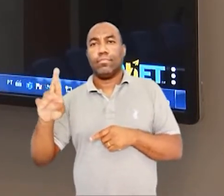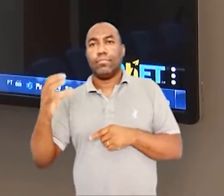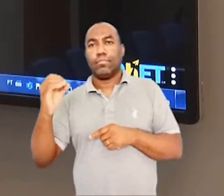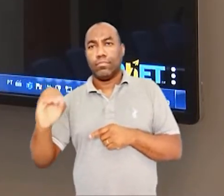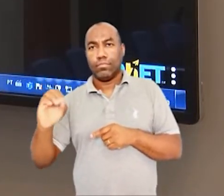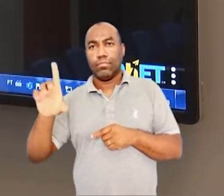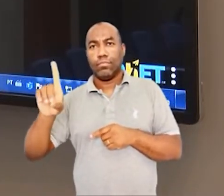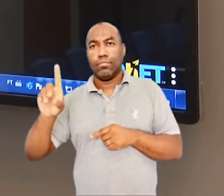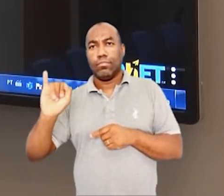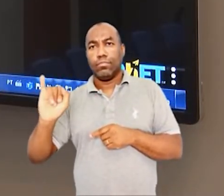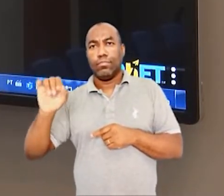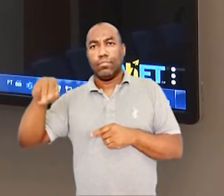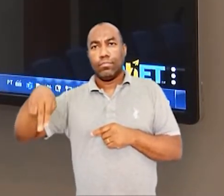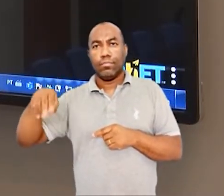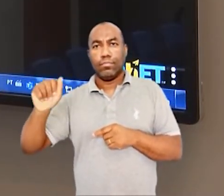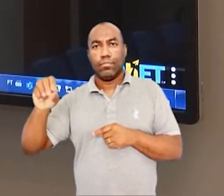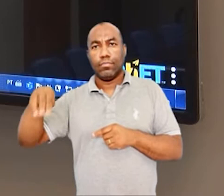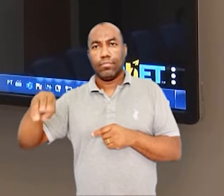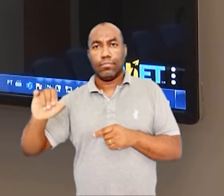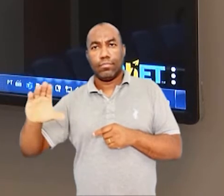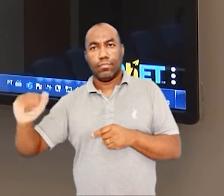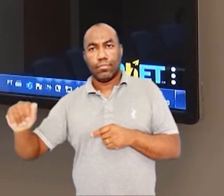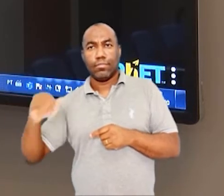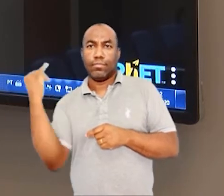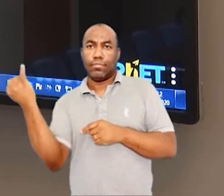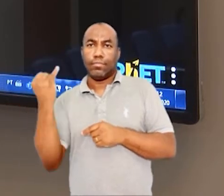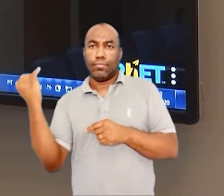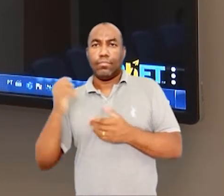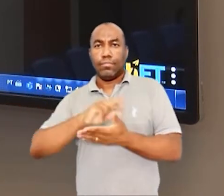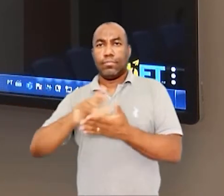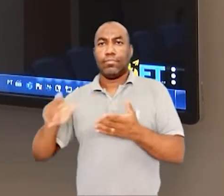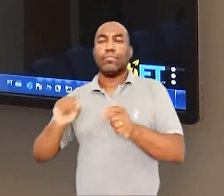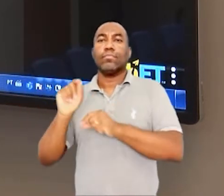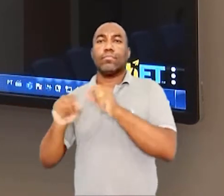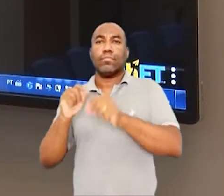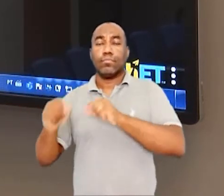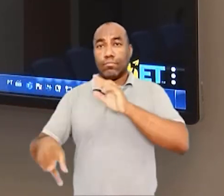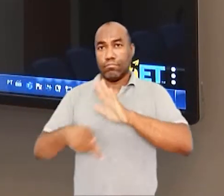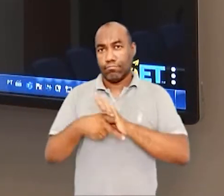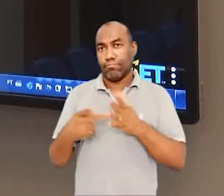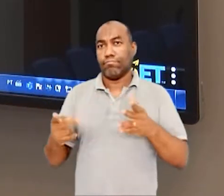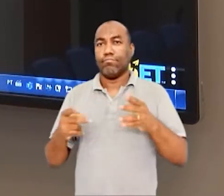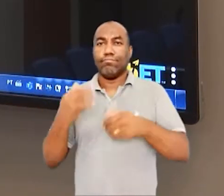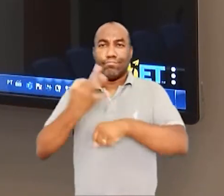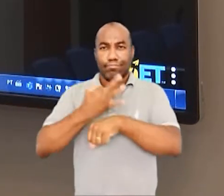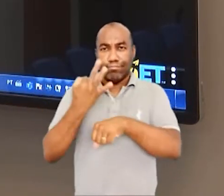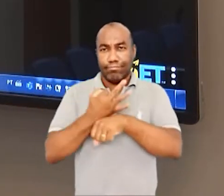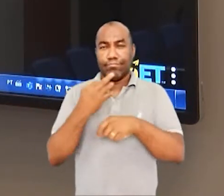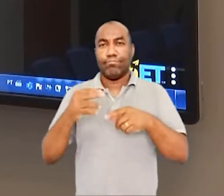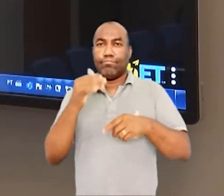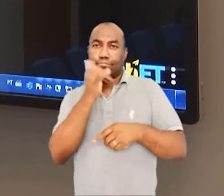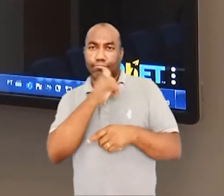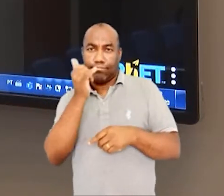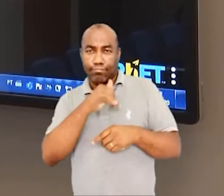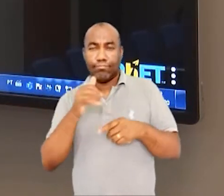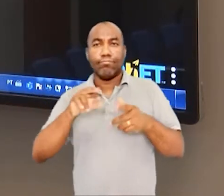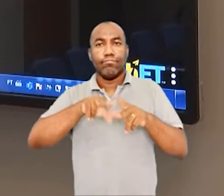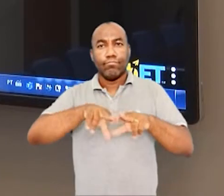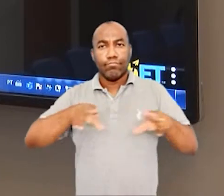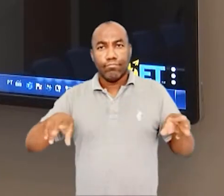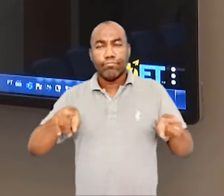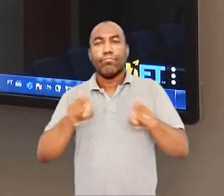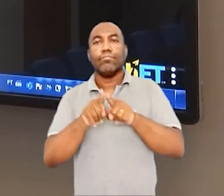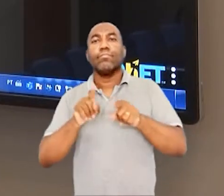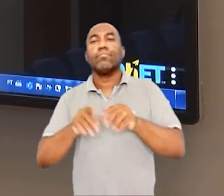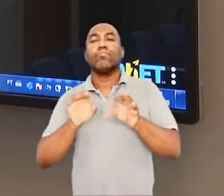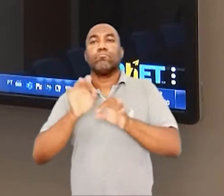nós temos três grandezas físicas importantes: a resistência elétrica, a diferença de potencial elétrica e a